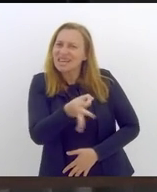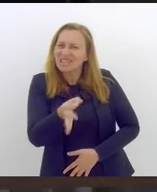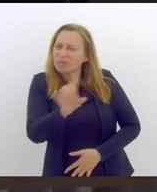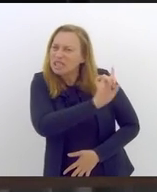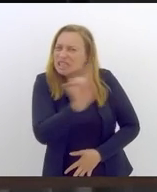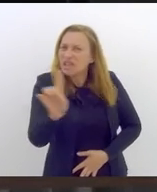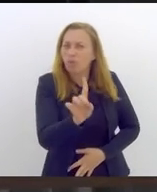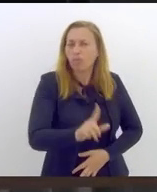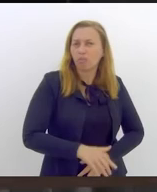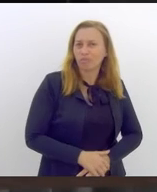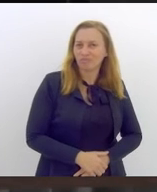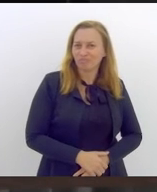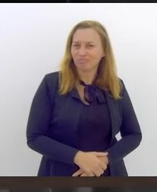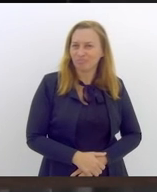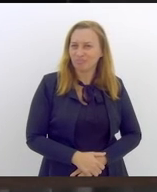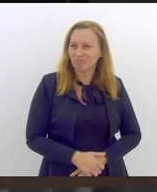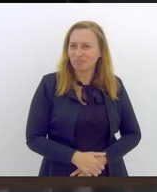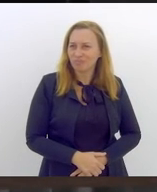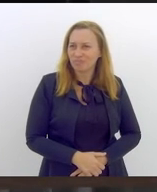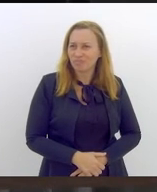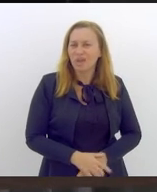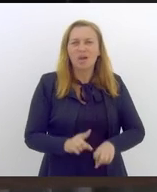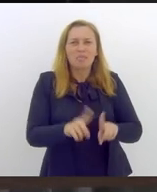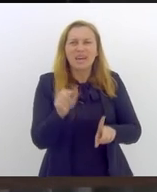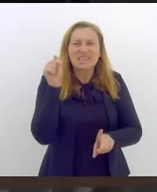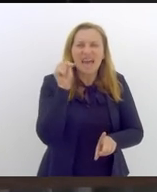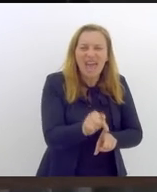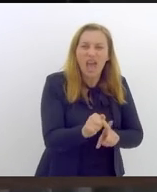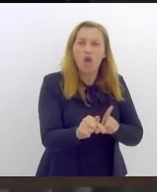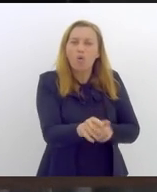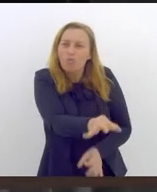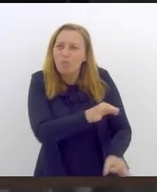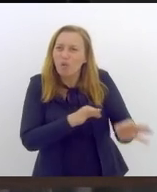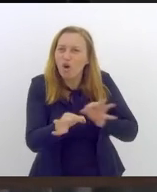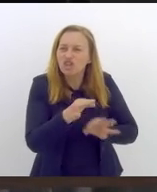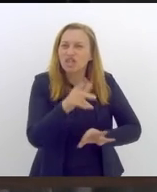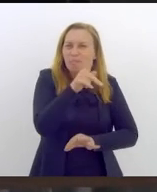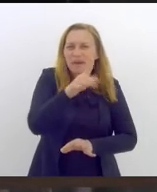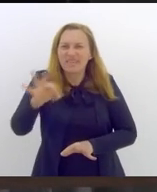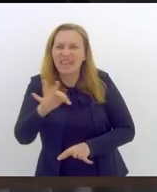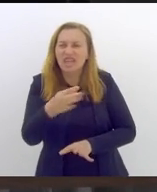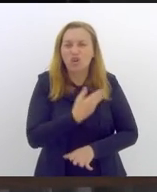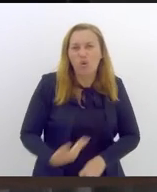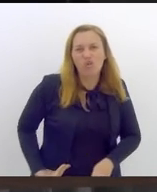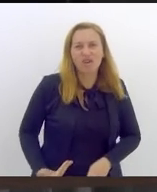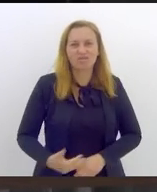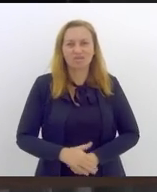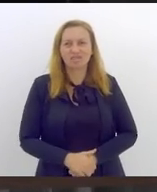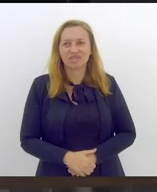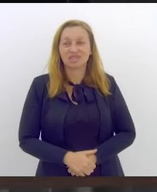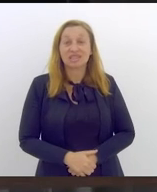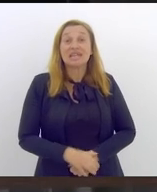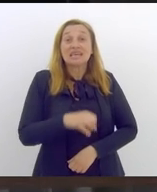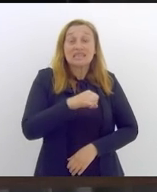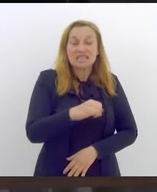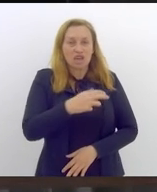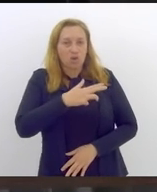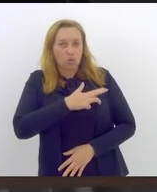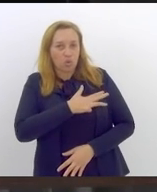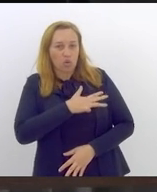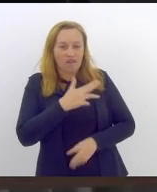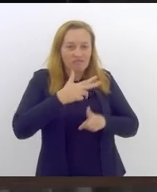não mas esse é o projeto petista de Governo caso Lula